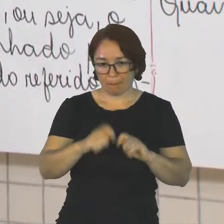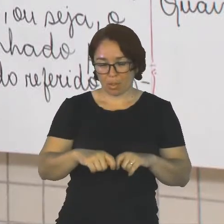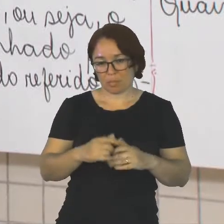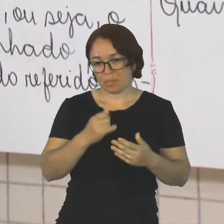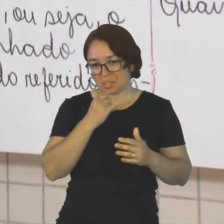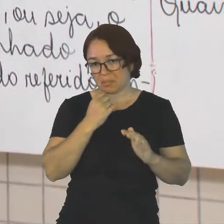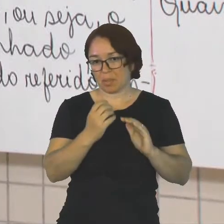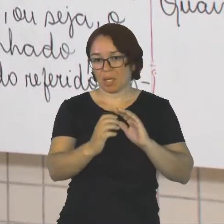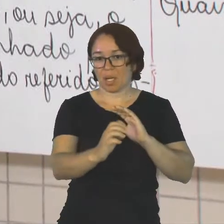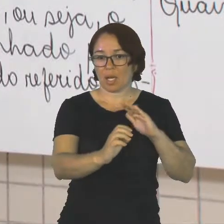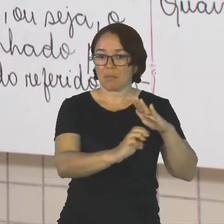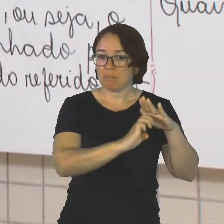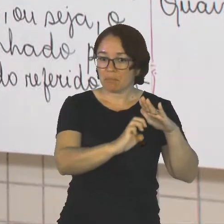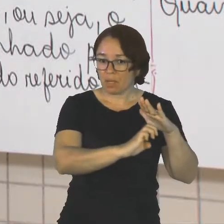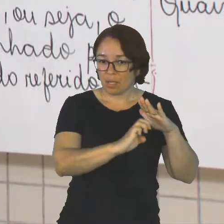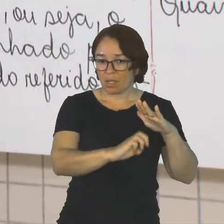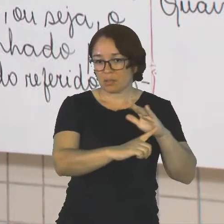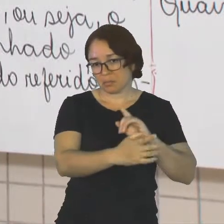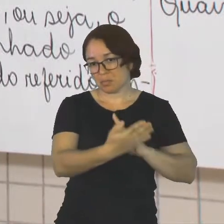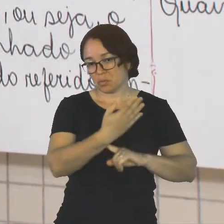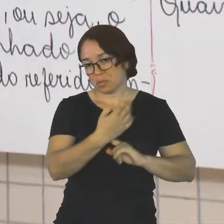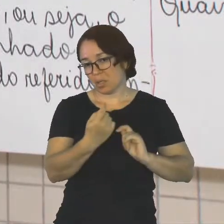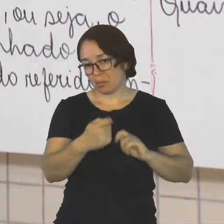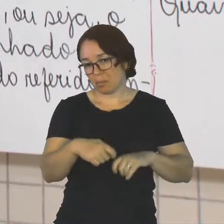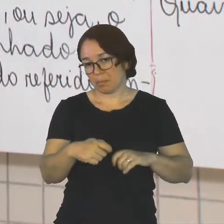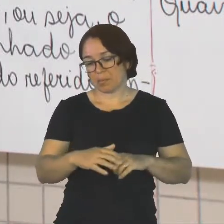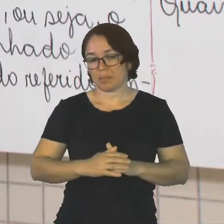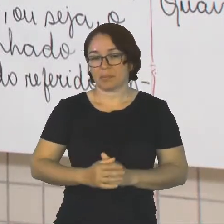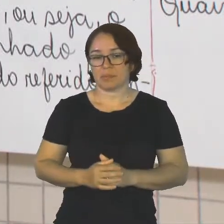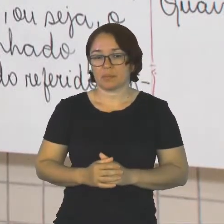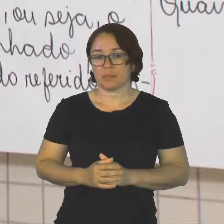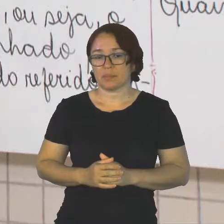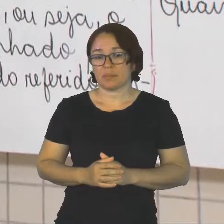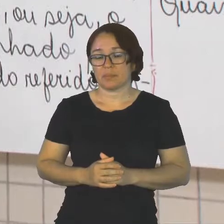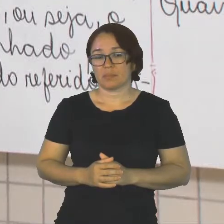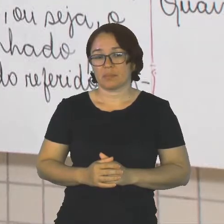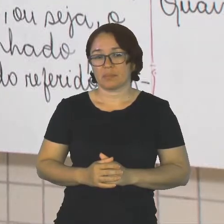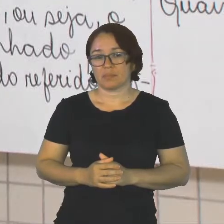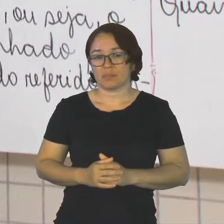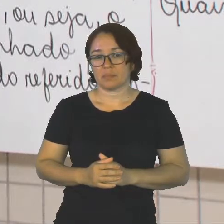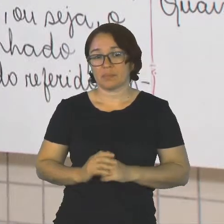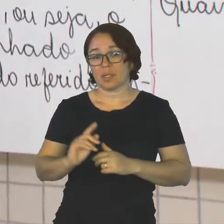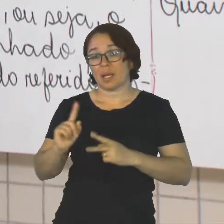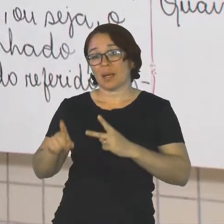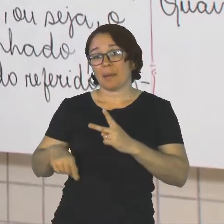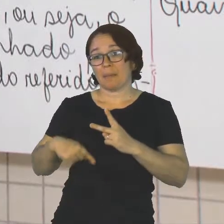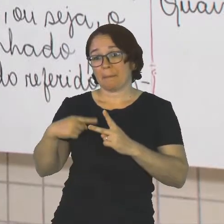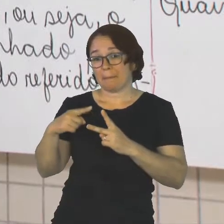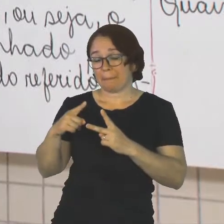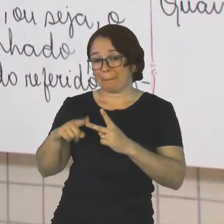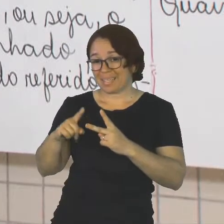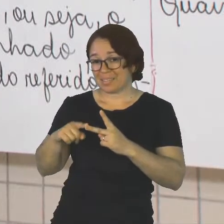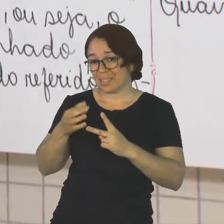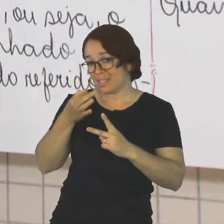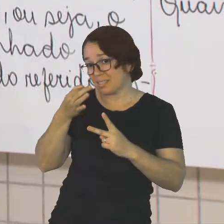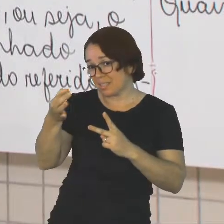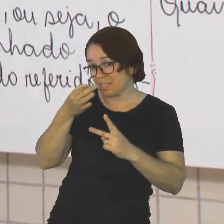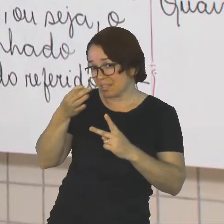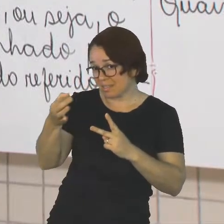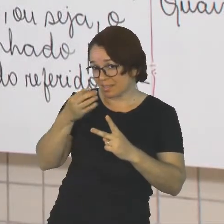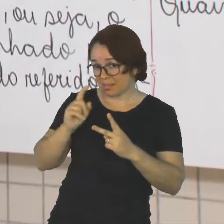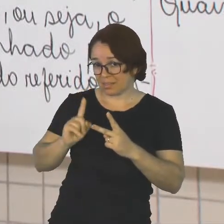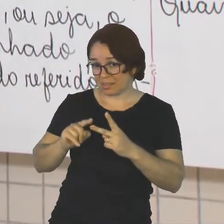esse problema e inclusive foi dado 2 opções à empresa. É considerado um texto persuasivo, porque